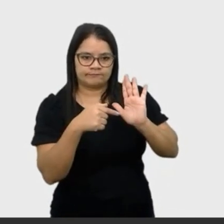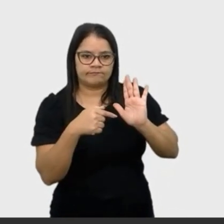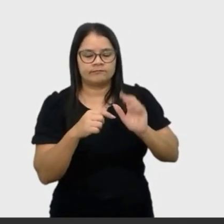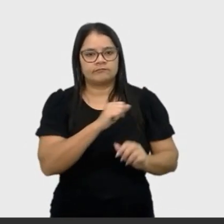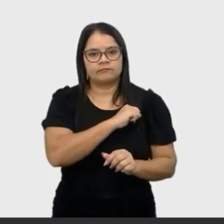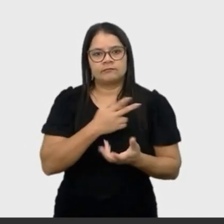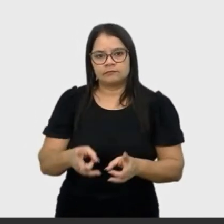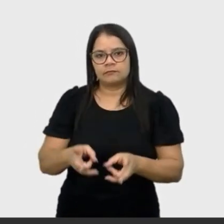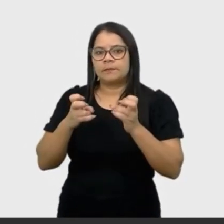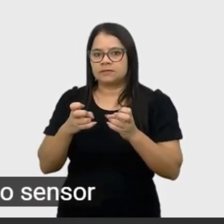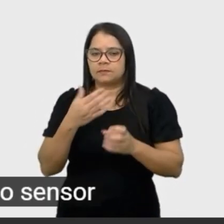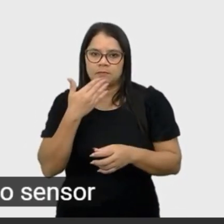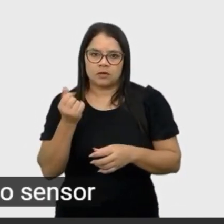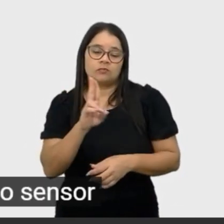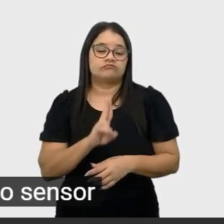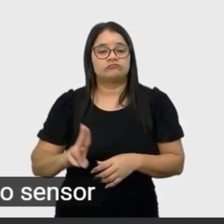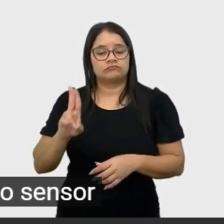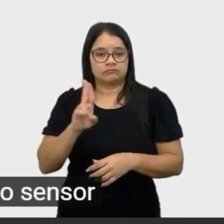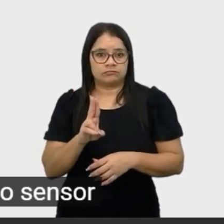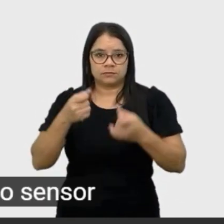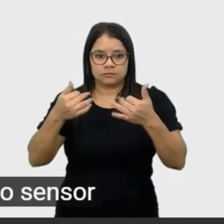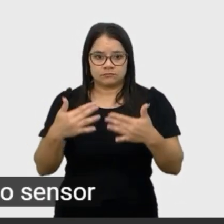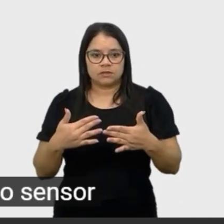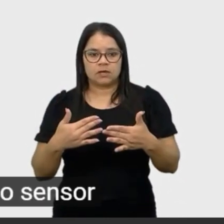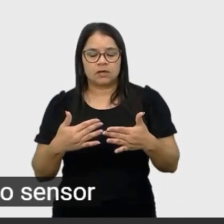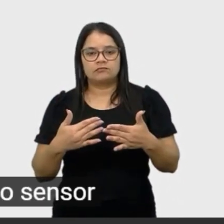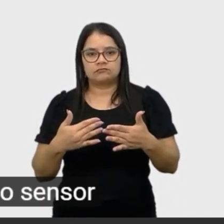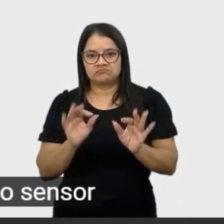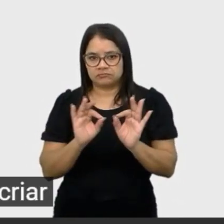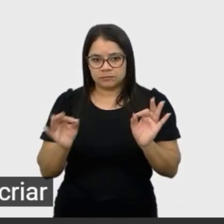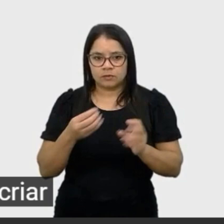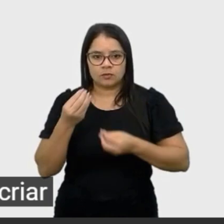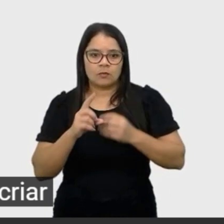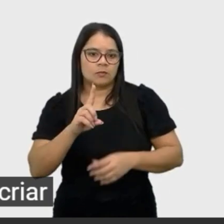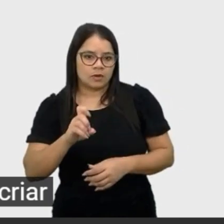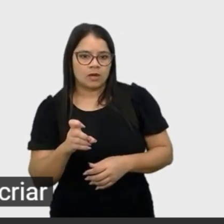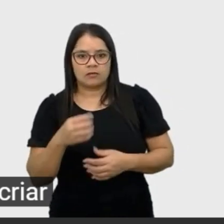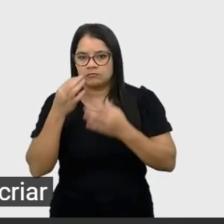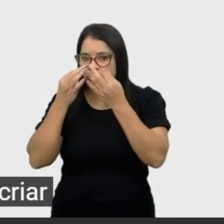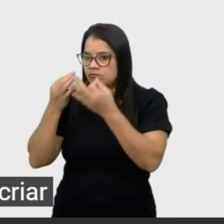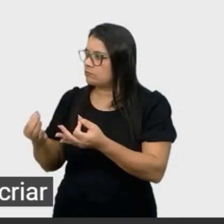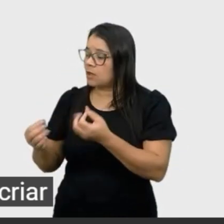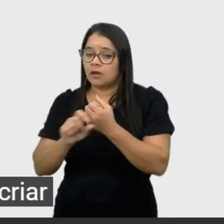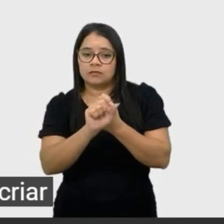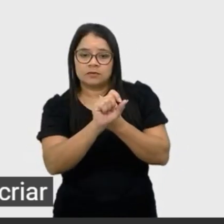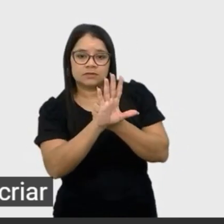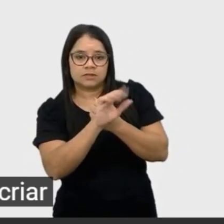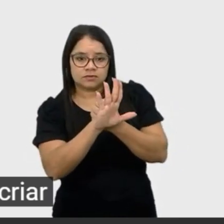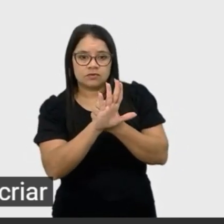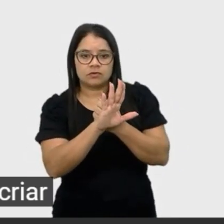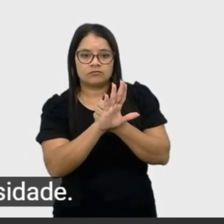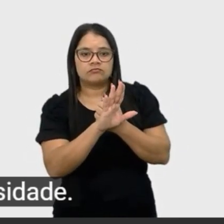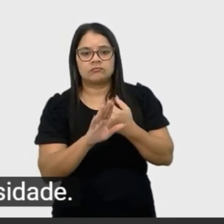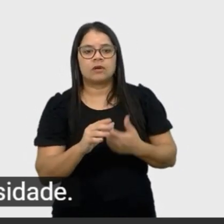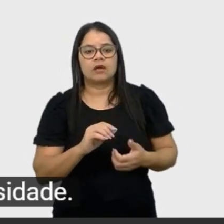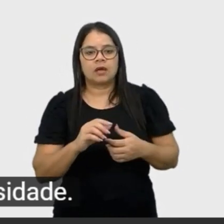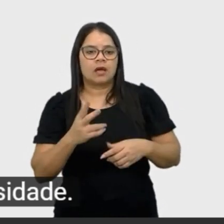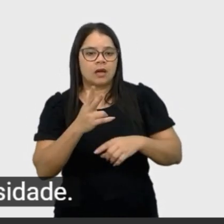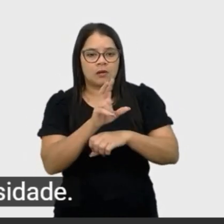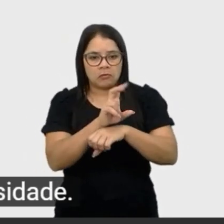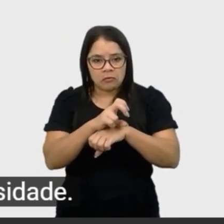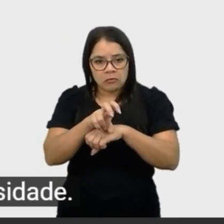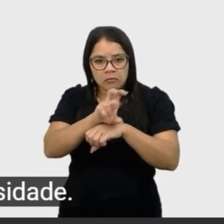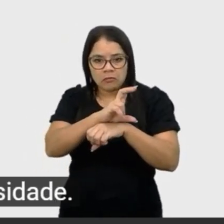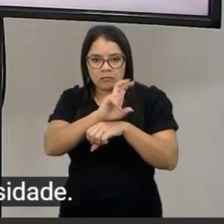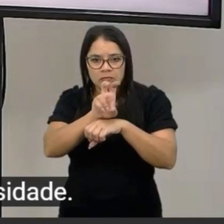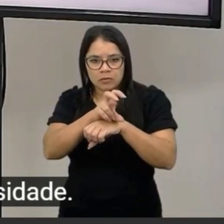microbit, que nossos estudantes vão utilizar aí. Então, explicar de forma simples como funciona o sensor Grove e como ele se conecta à shield Hobbit, para criar um